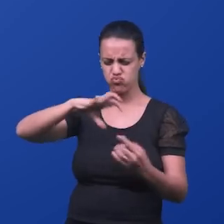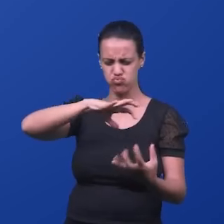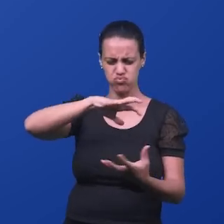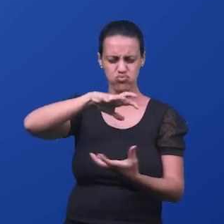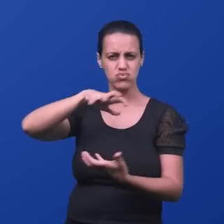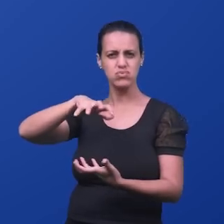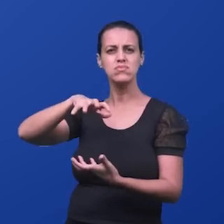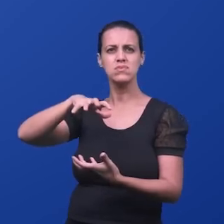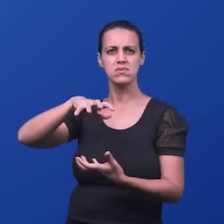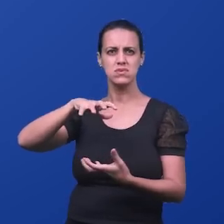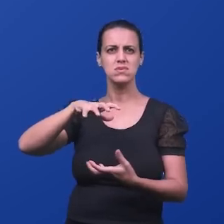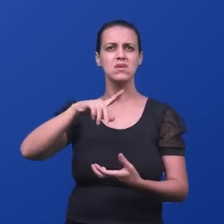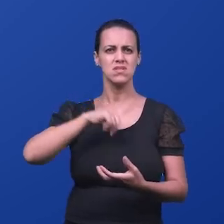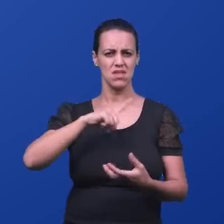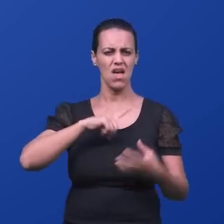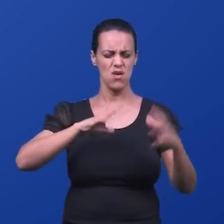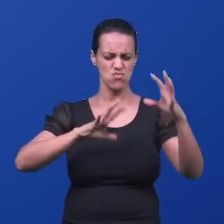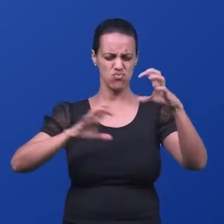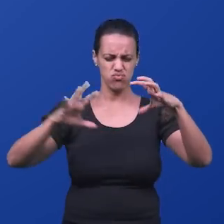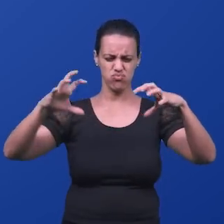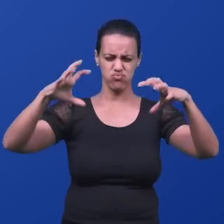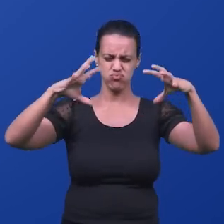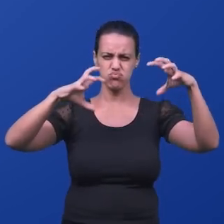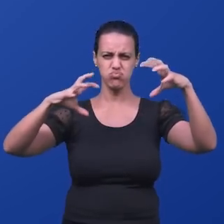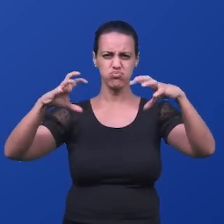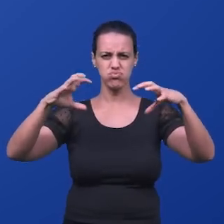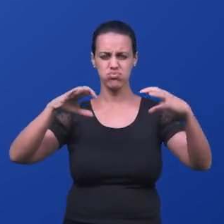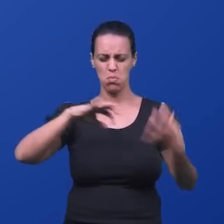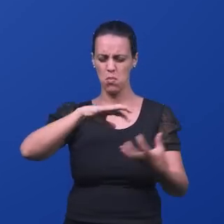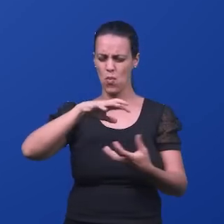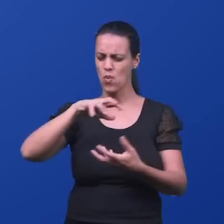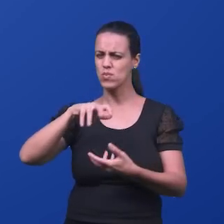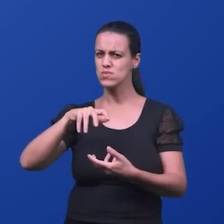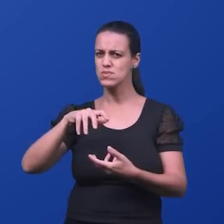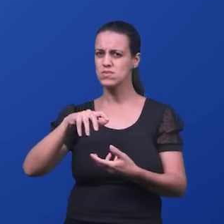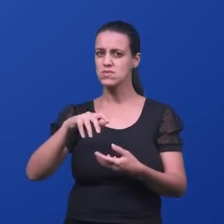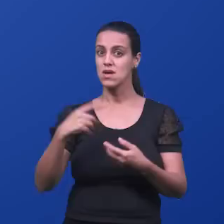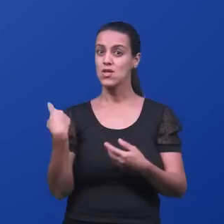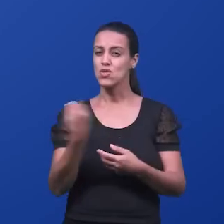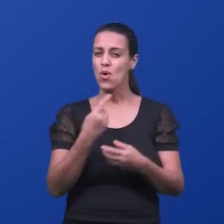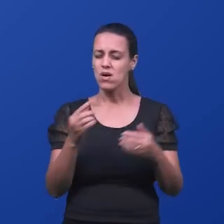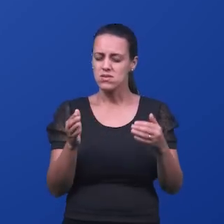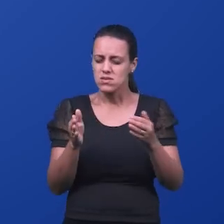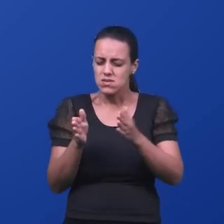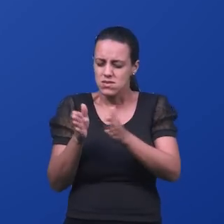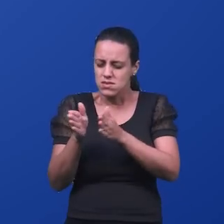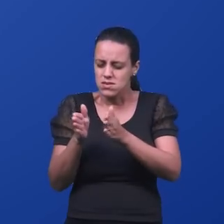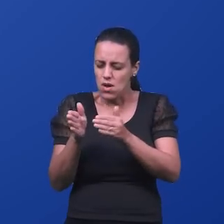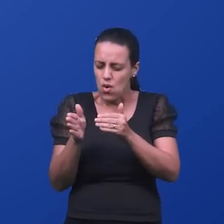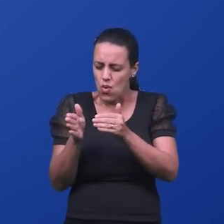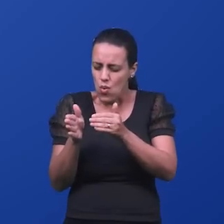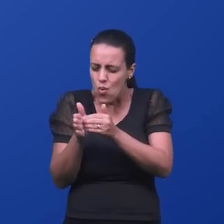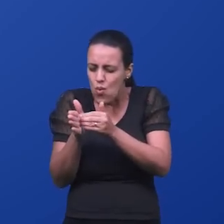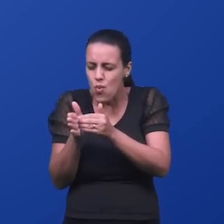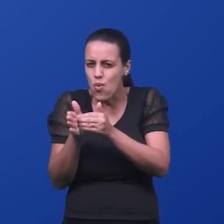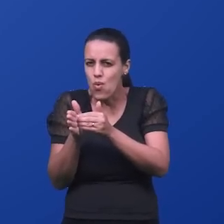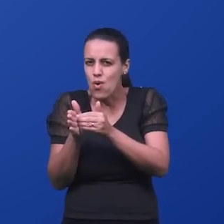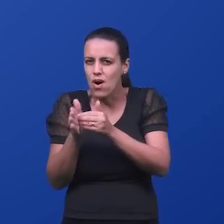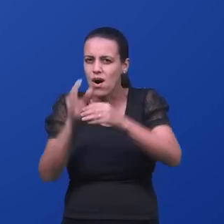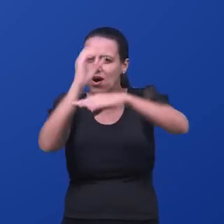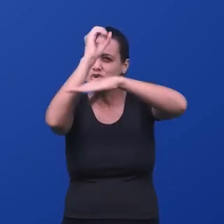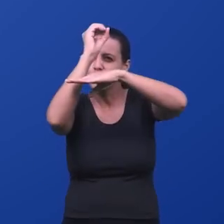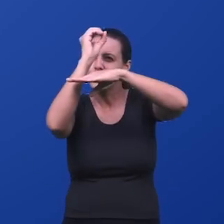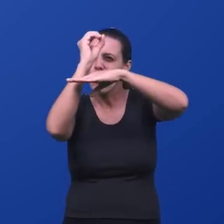nuvem negra que paira sobre este mundo. Estamos vivendo o período dos últimos raios de luz do sol